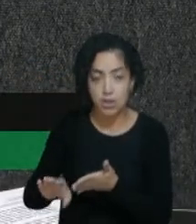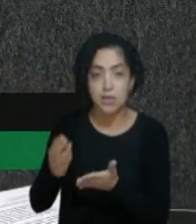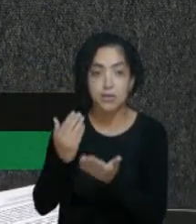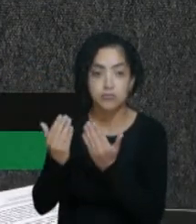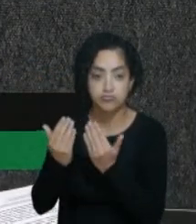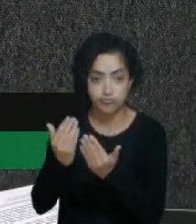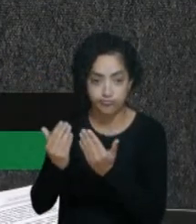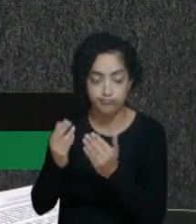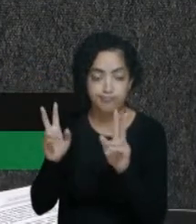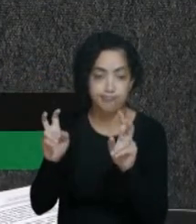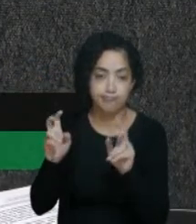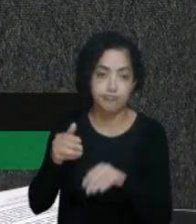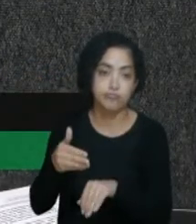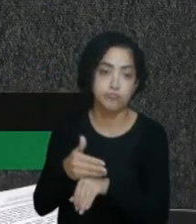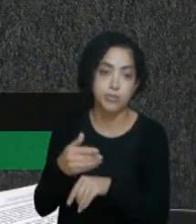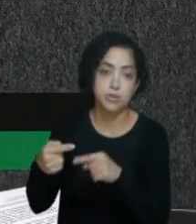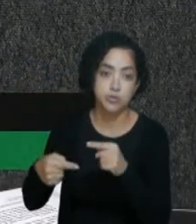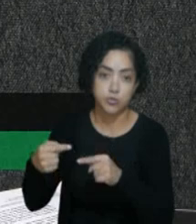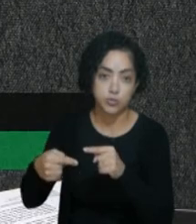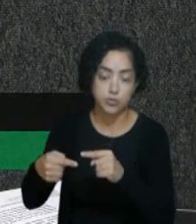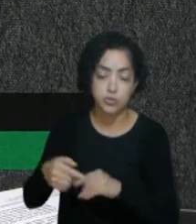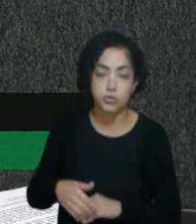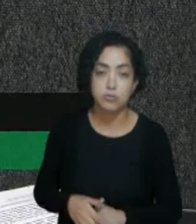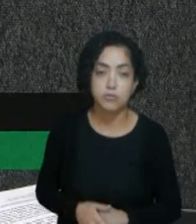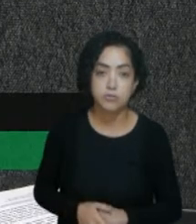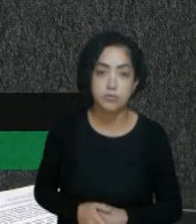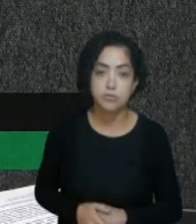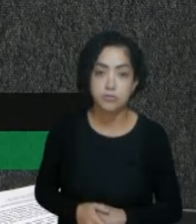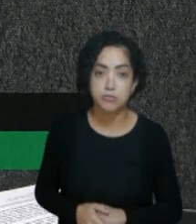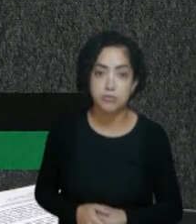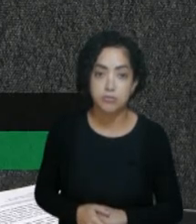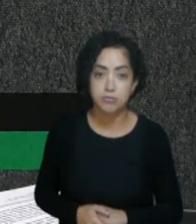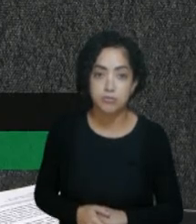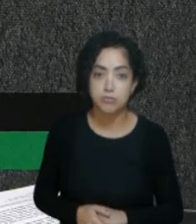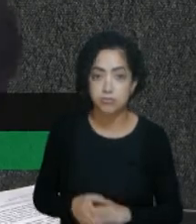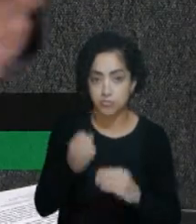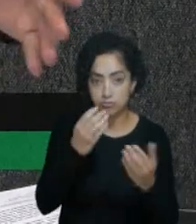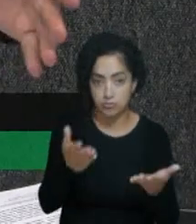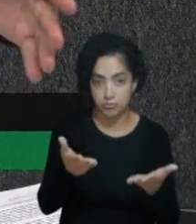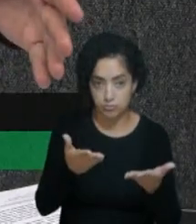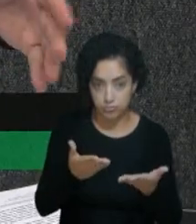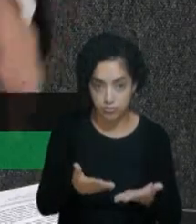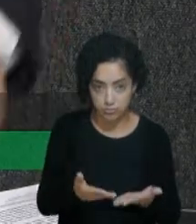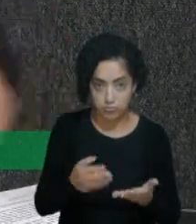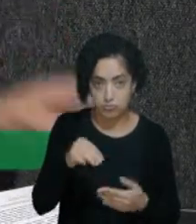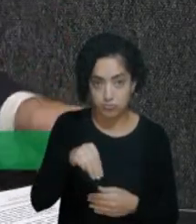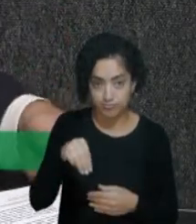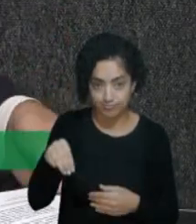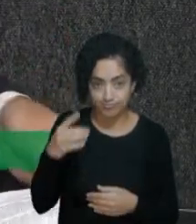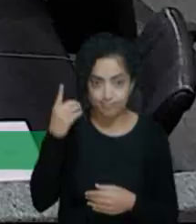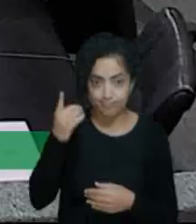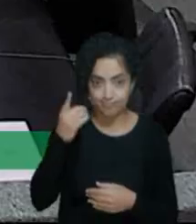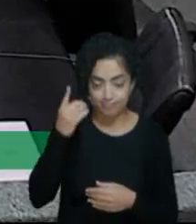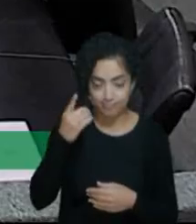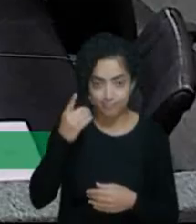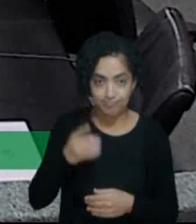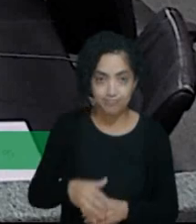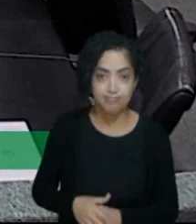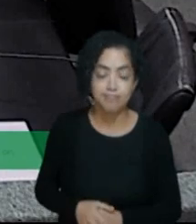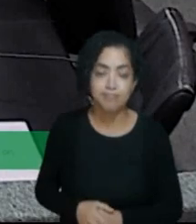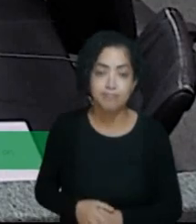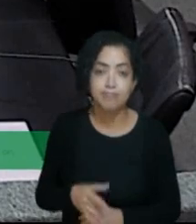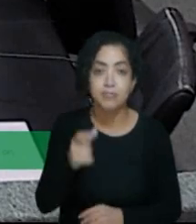melhor esse tema seja bem-vindo Deputado Mário mot sente aqui conosco para